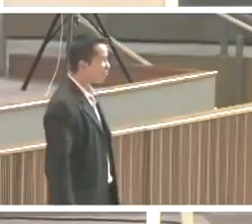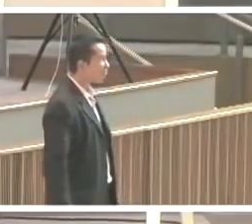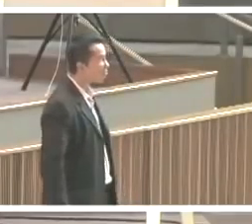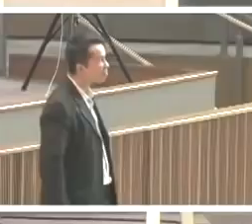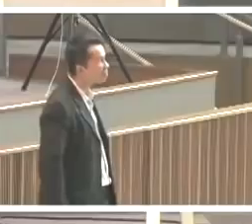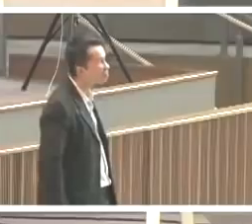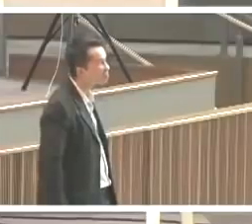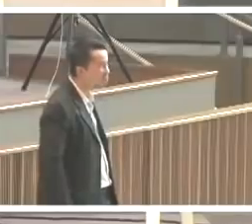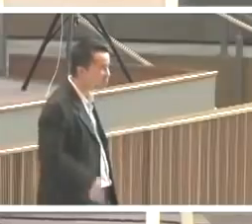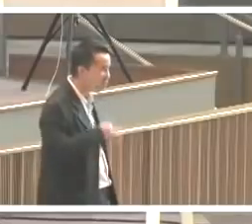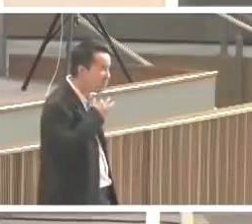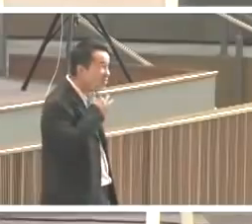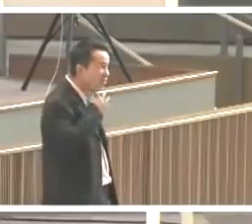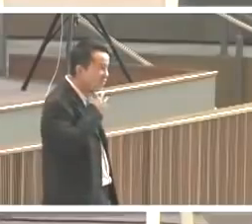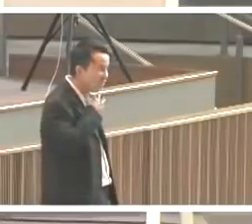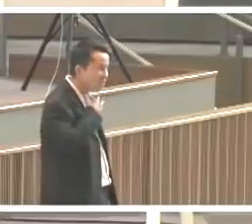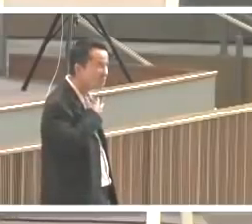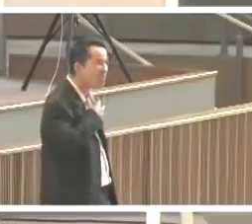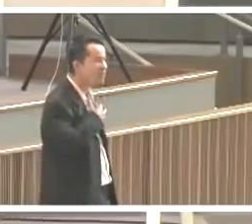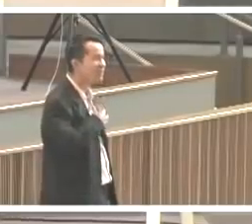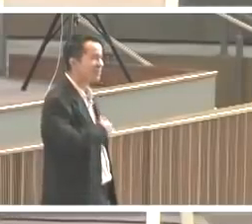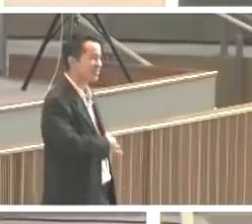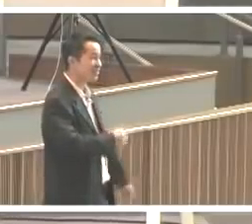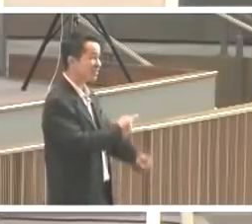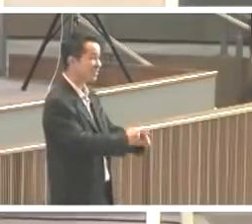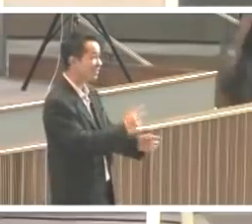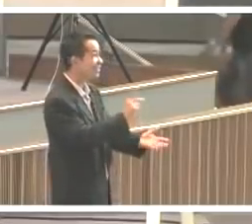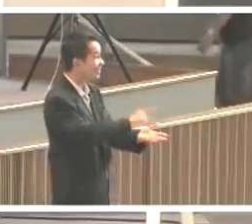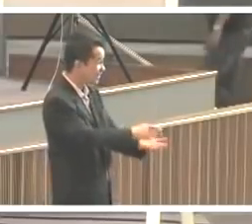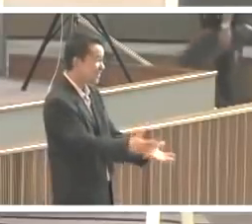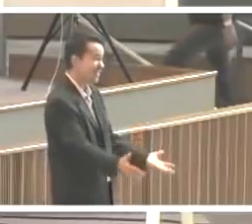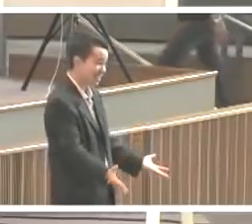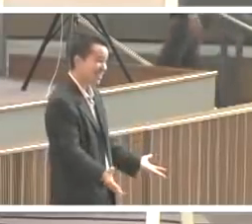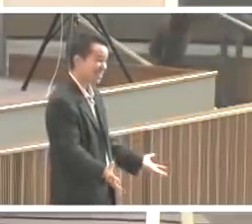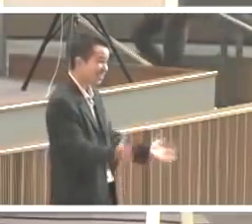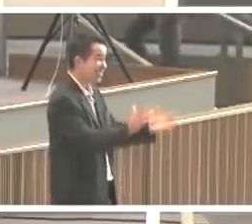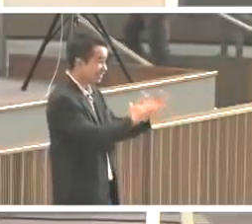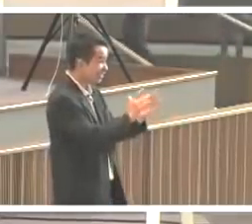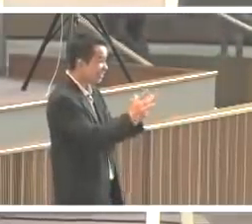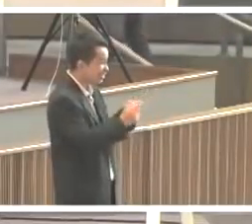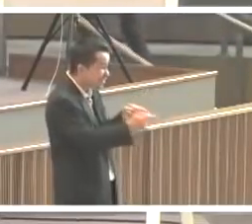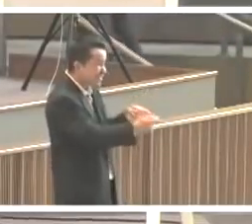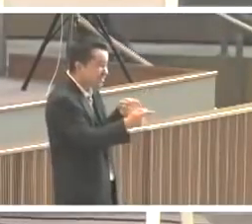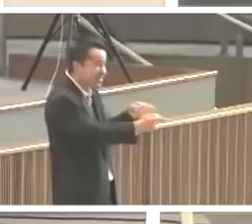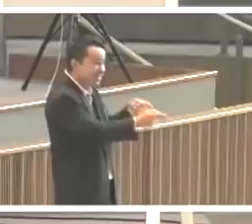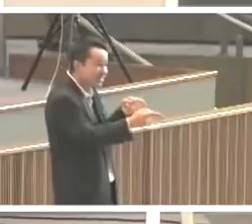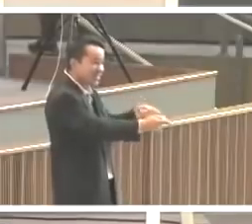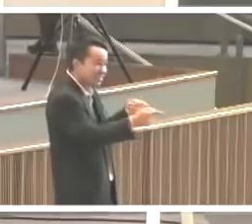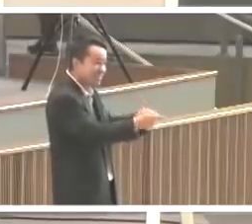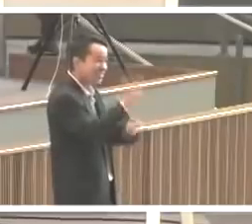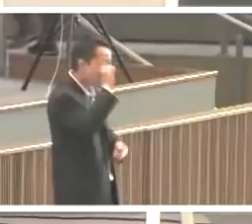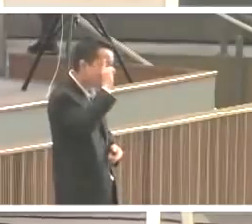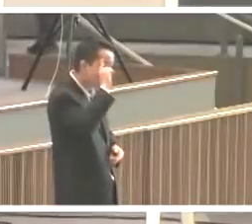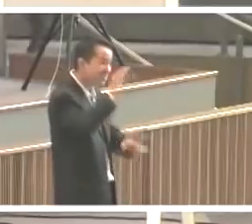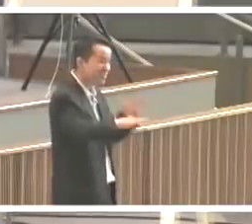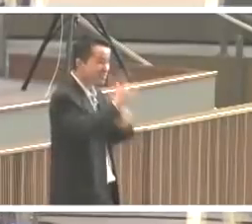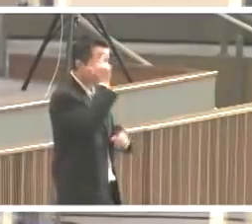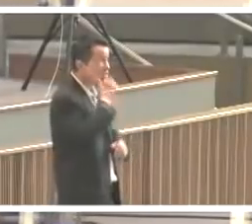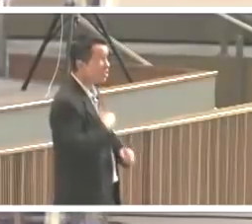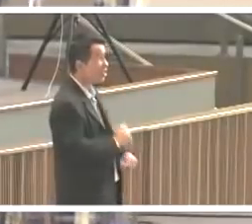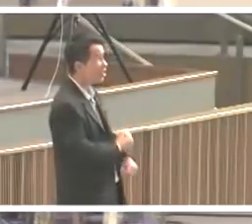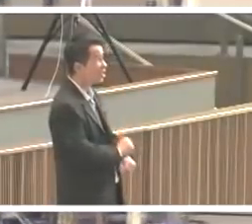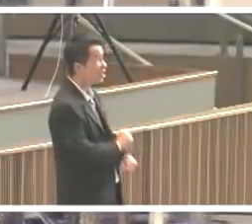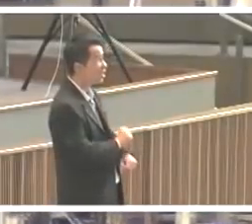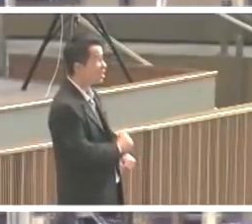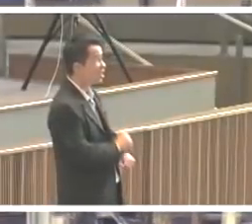coisas que já passaram no tempo e no espaço. E aí o Espírito Santo de Deus vem e toca o nosso coração, e o